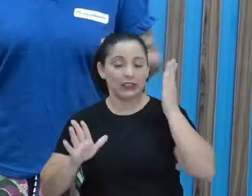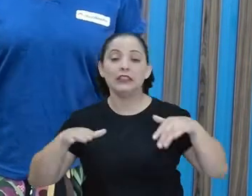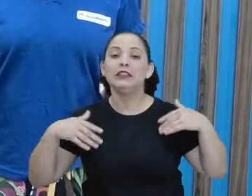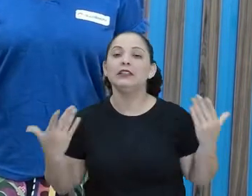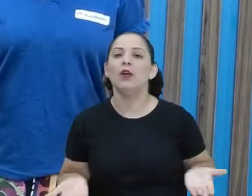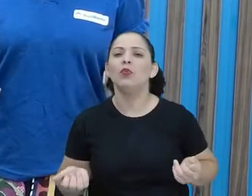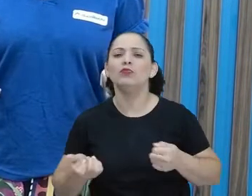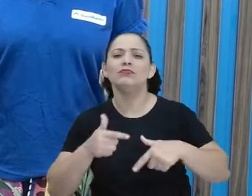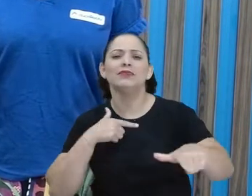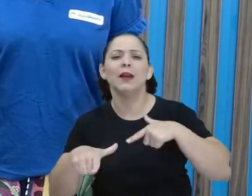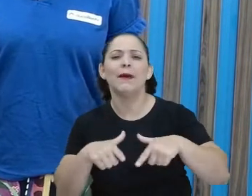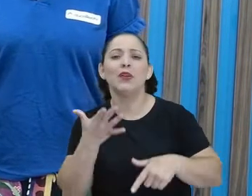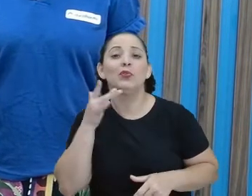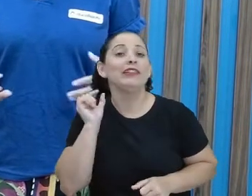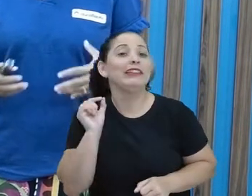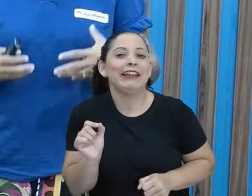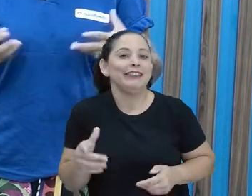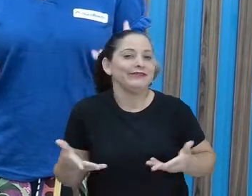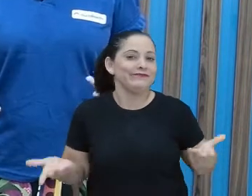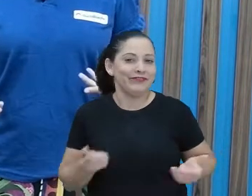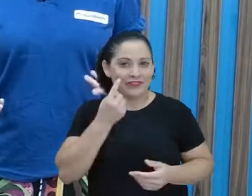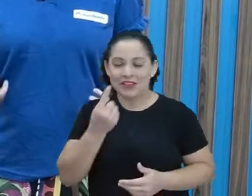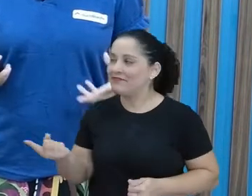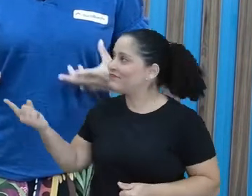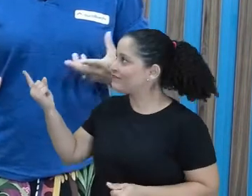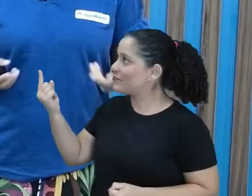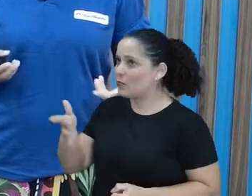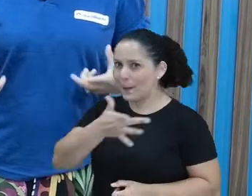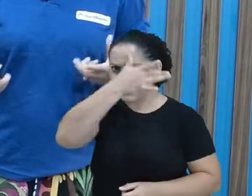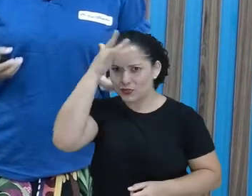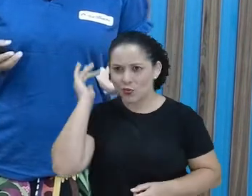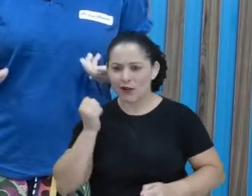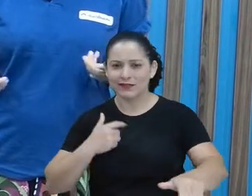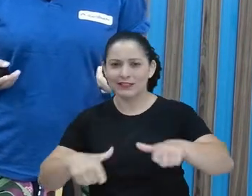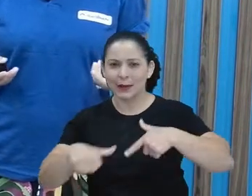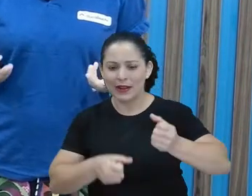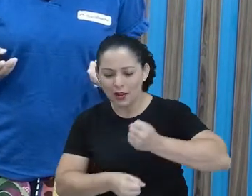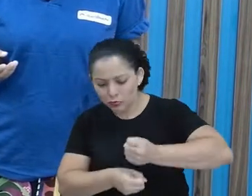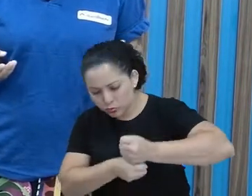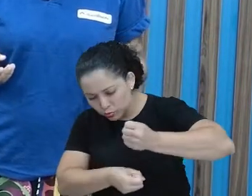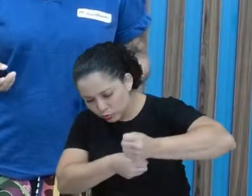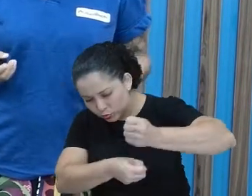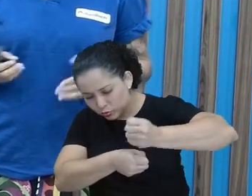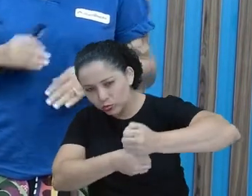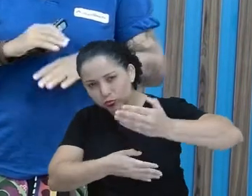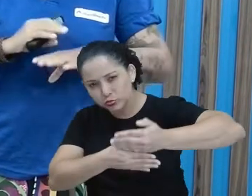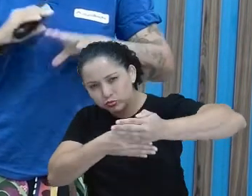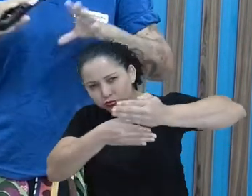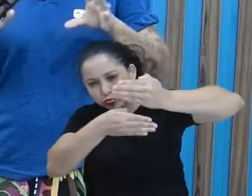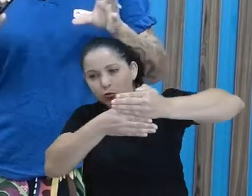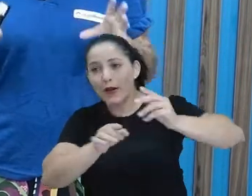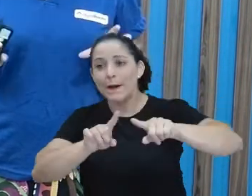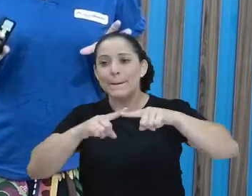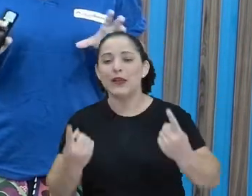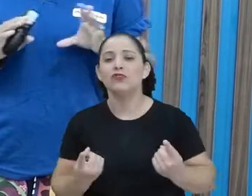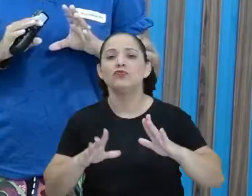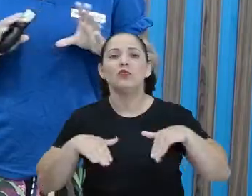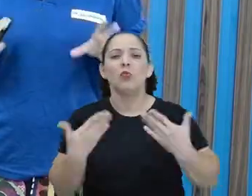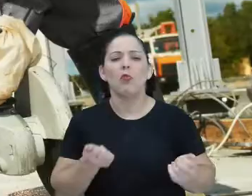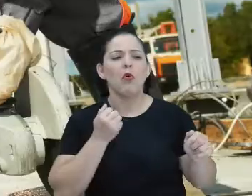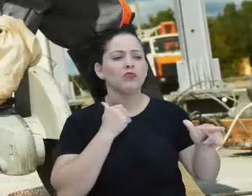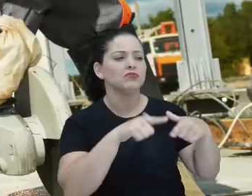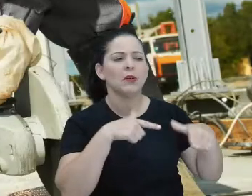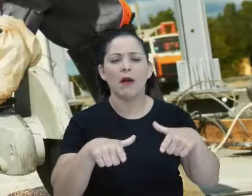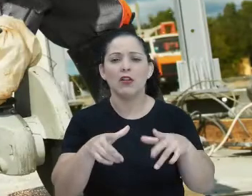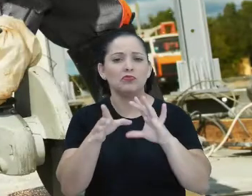faz o trabalho? A gente está vendo aqui essa imagem de uma pessoa trabalhando na construção civil, mas qualquer trabalho que seja, qualquer